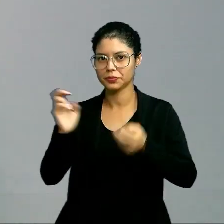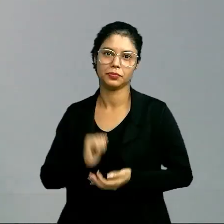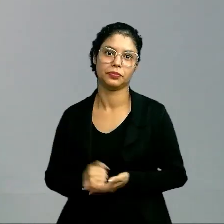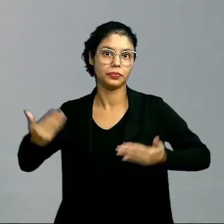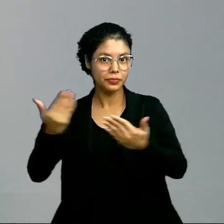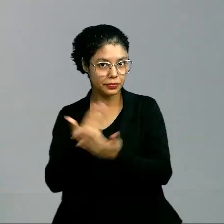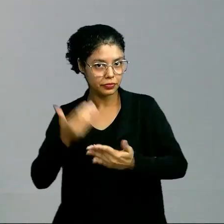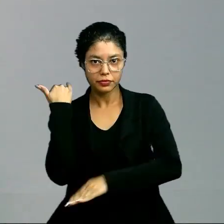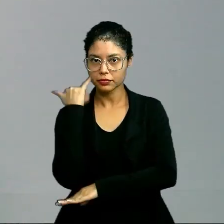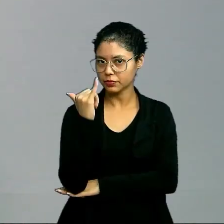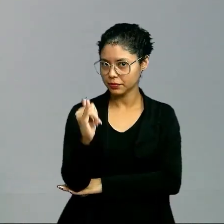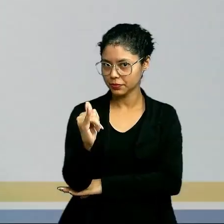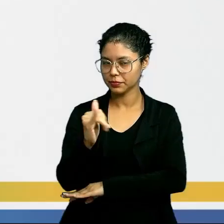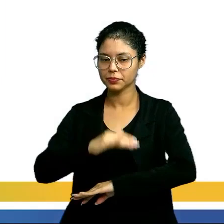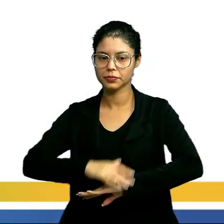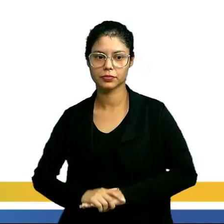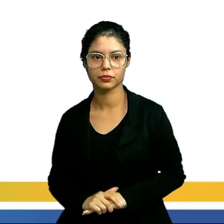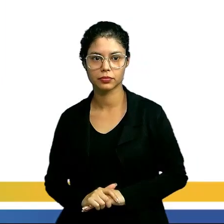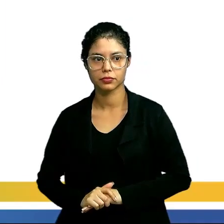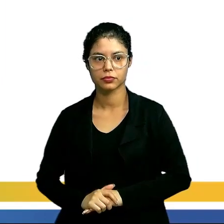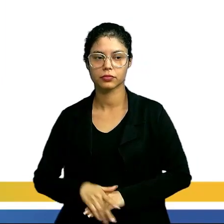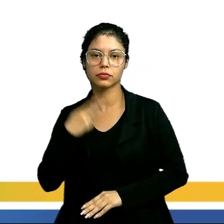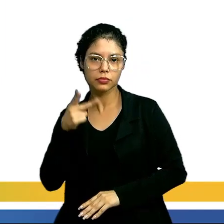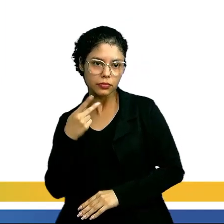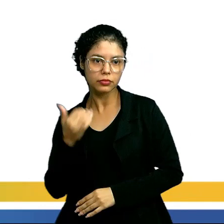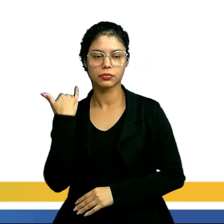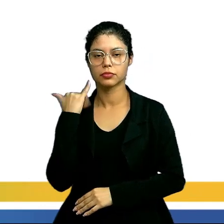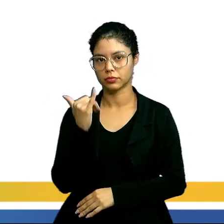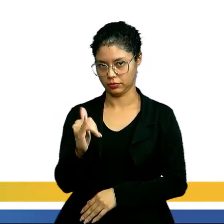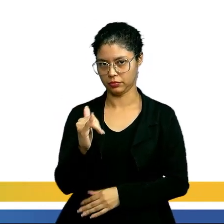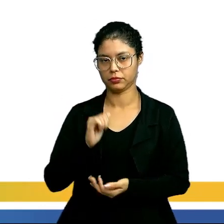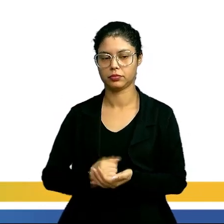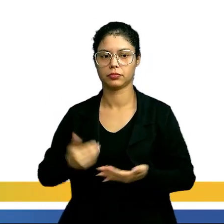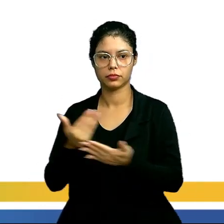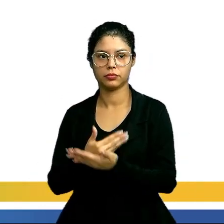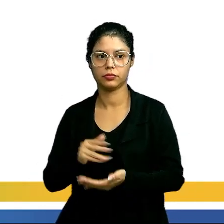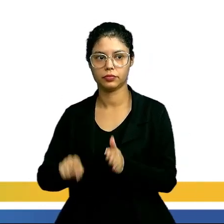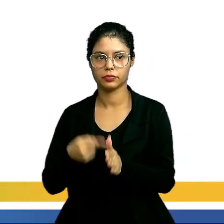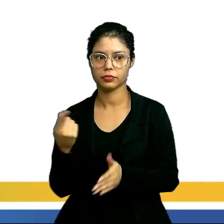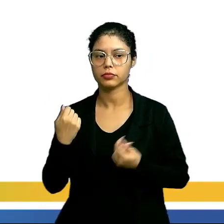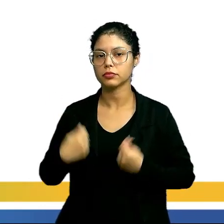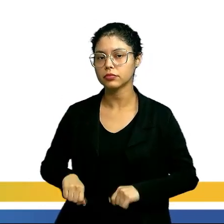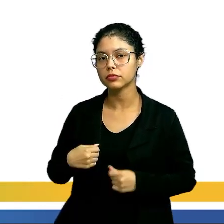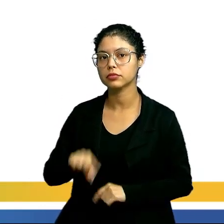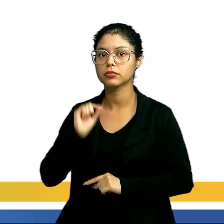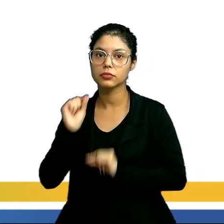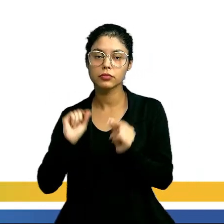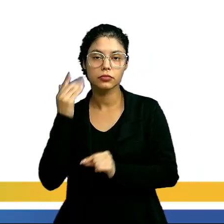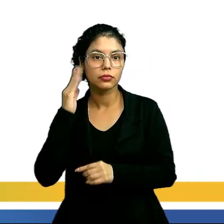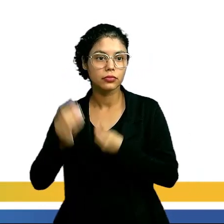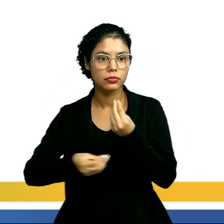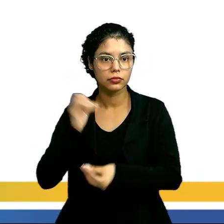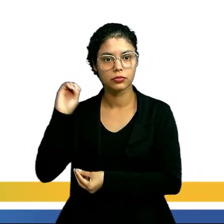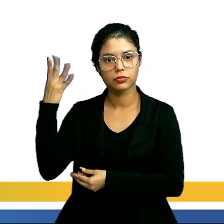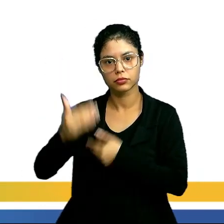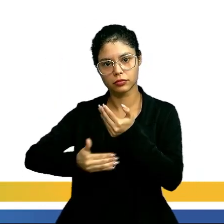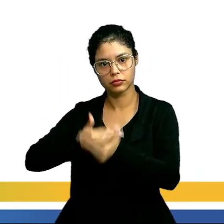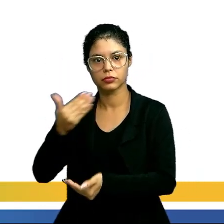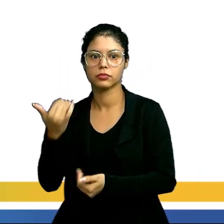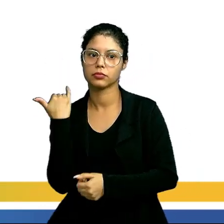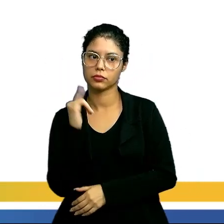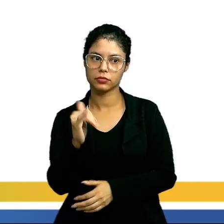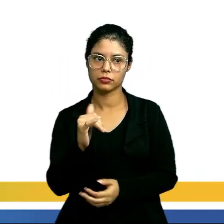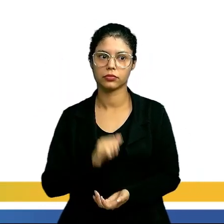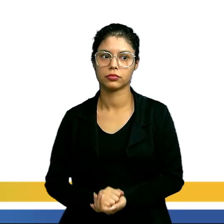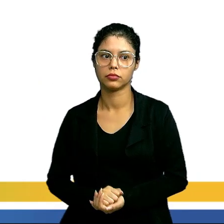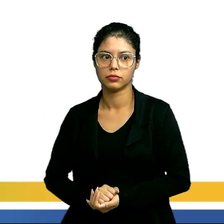sobre conservação de energia. Para falar sobre conservação de energia, primeiro temos de entender como que funcionam os processos de